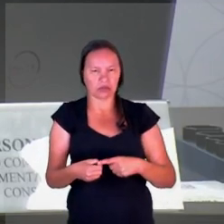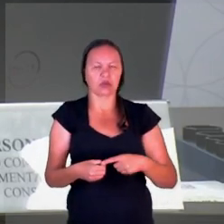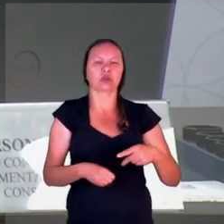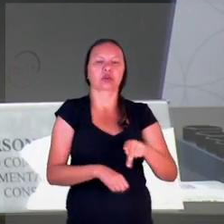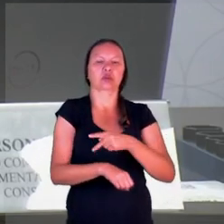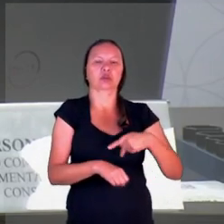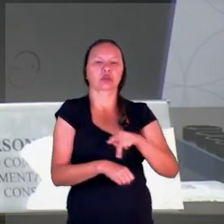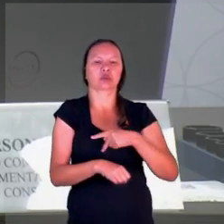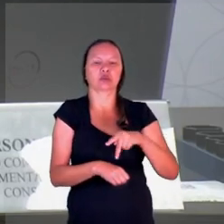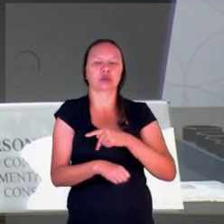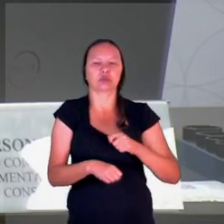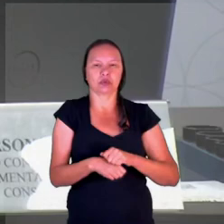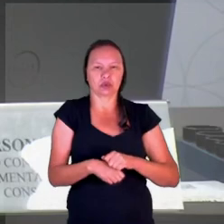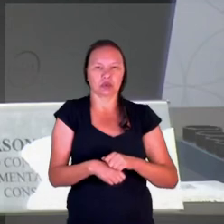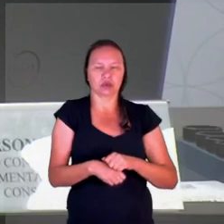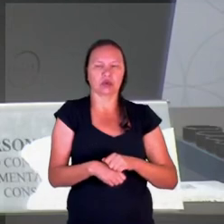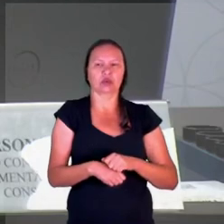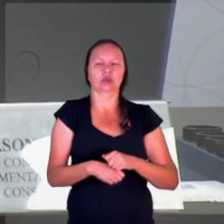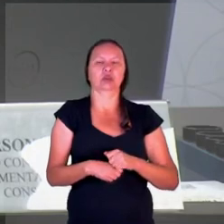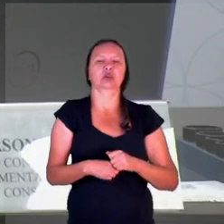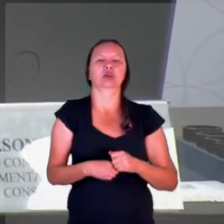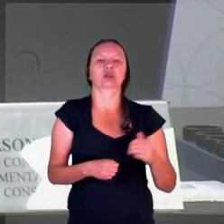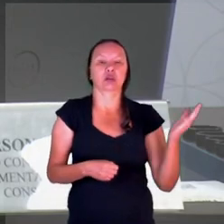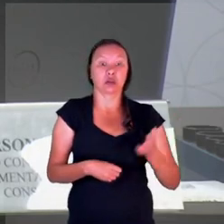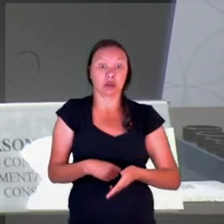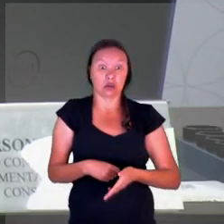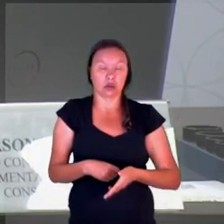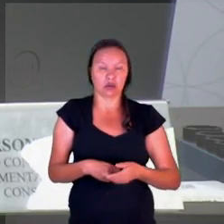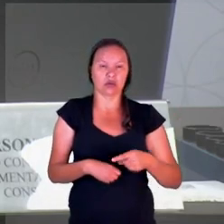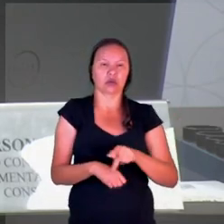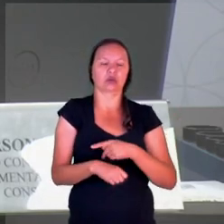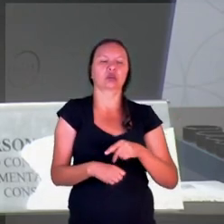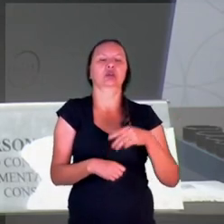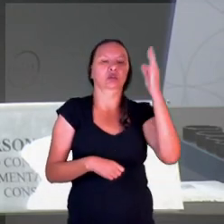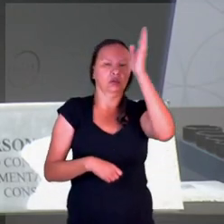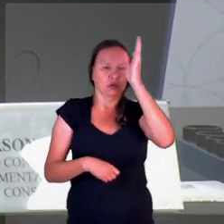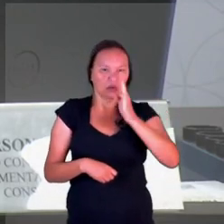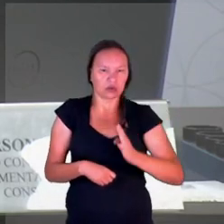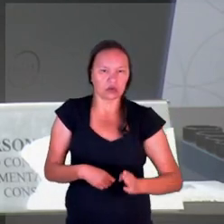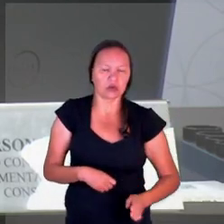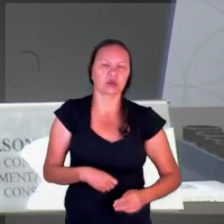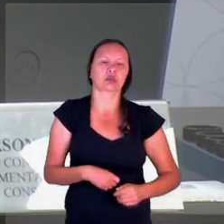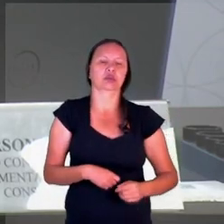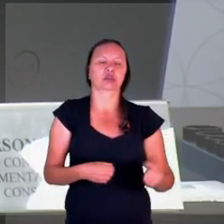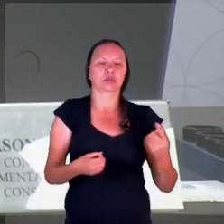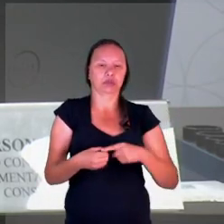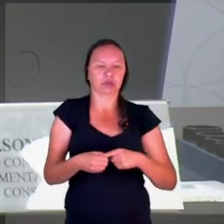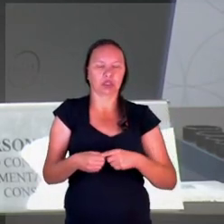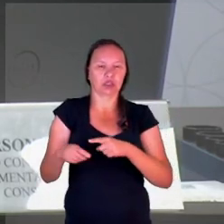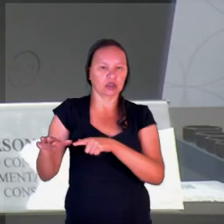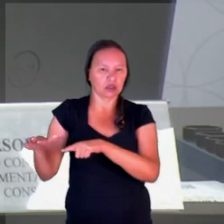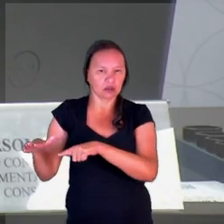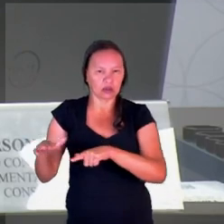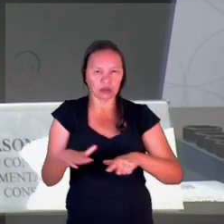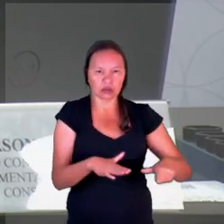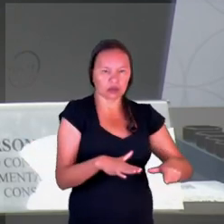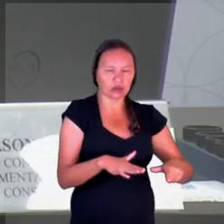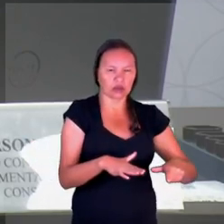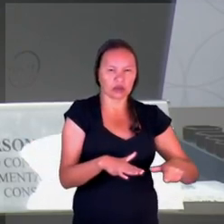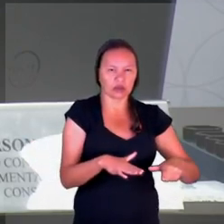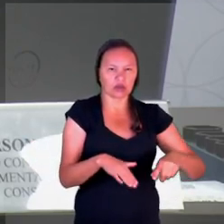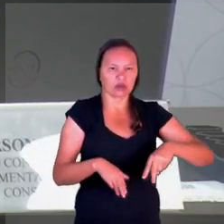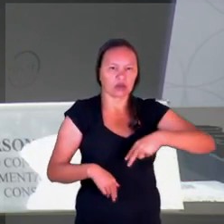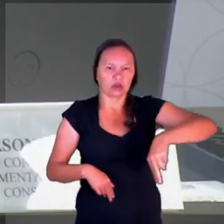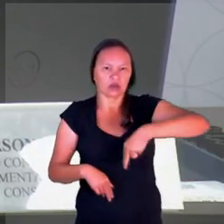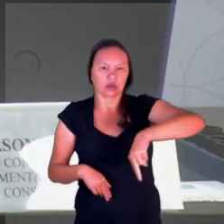né quase todos os municípios fizeram e agora quase todos os estados brasileiros estão entre essa semana até início de novembro inclusive por